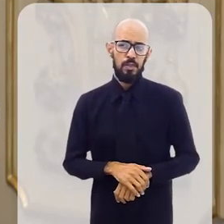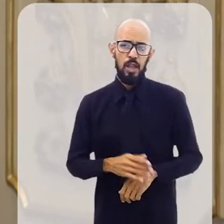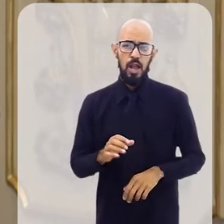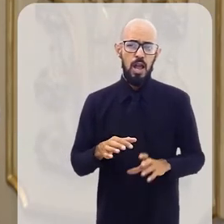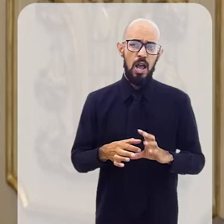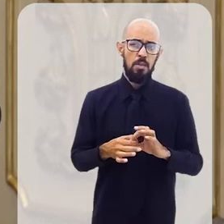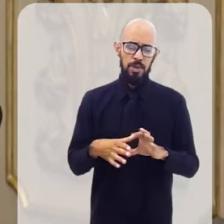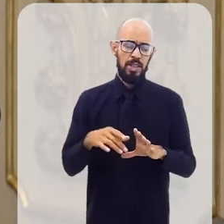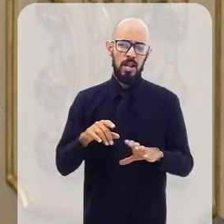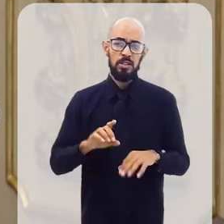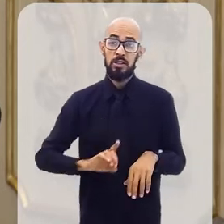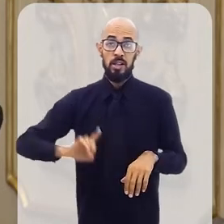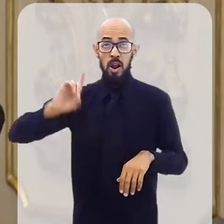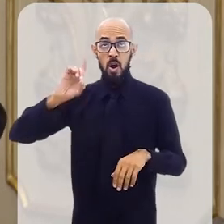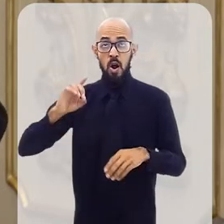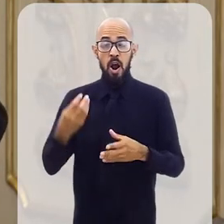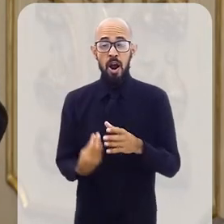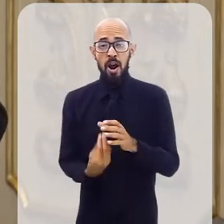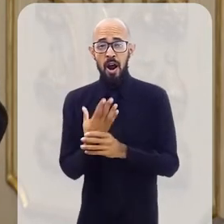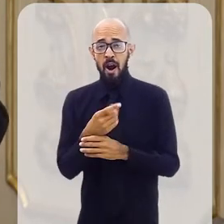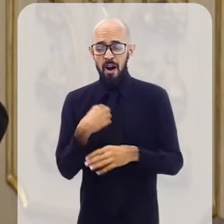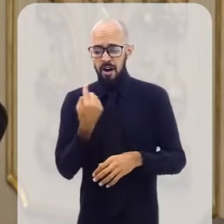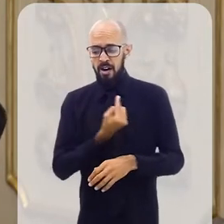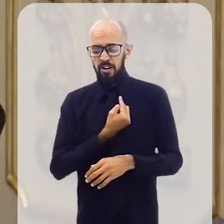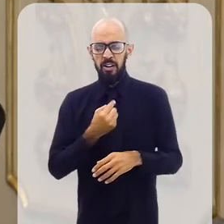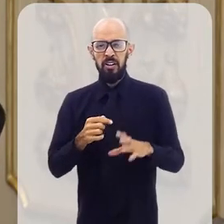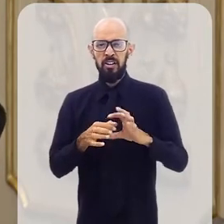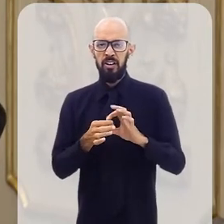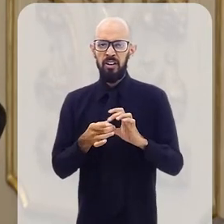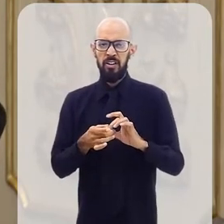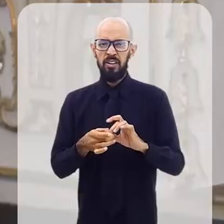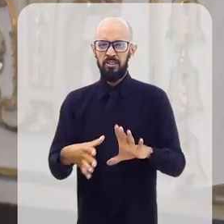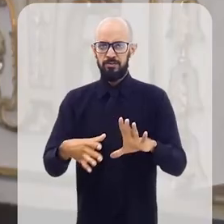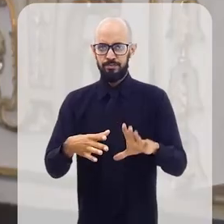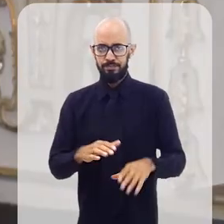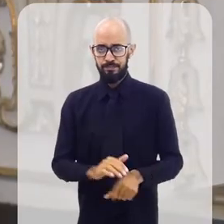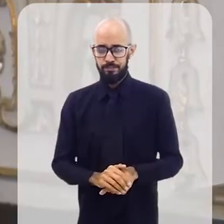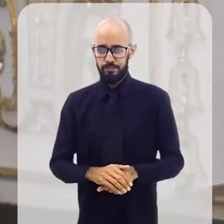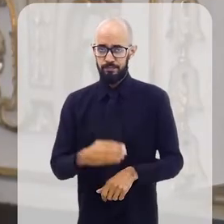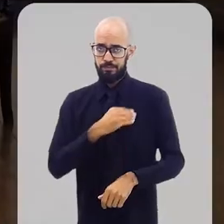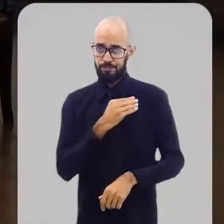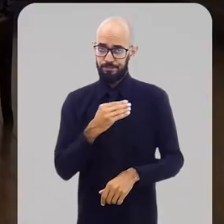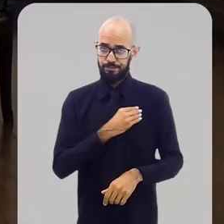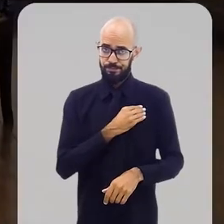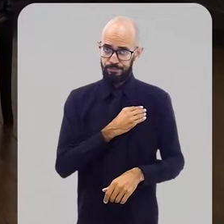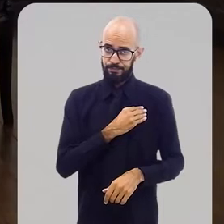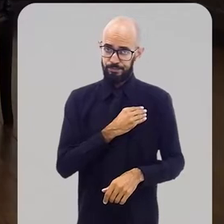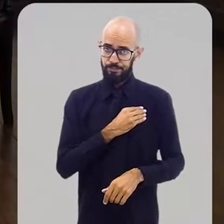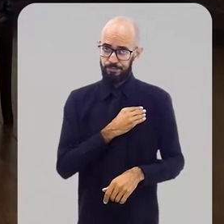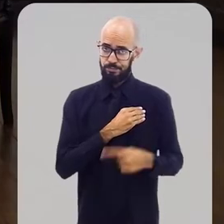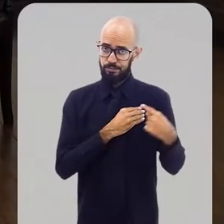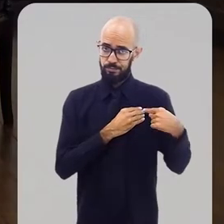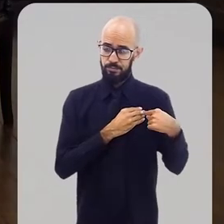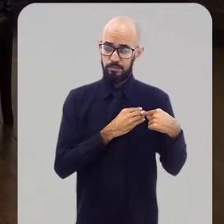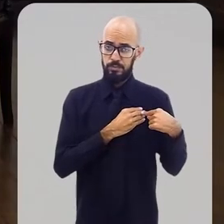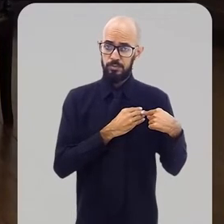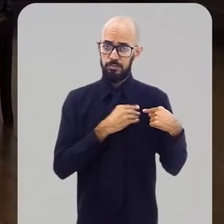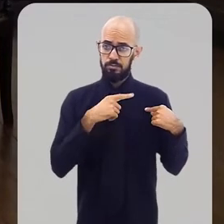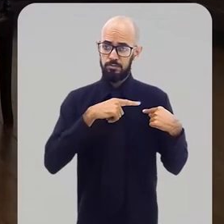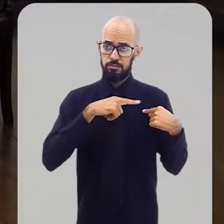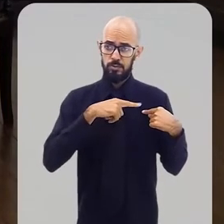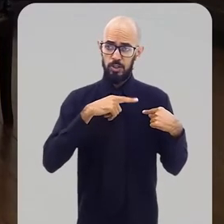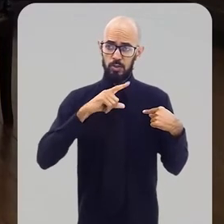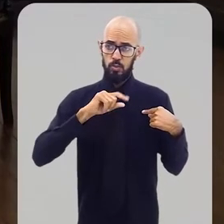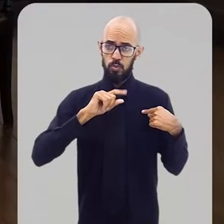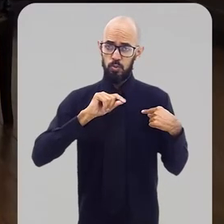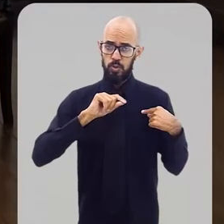é muito valorizada Deus nos criou Livres é é o pecado trás nessa